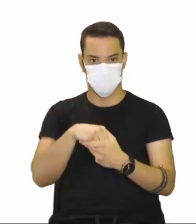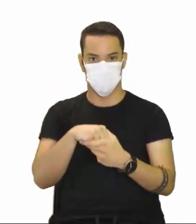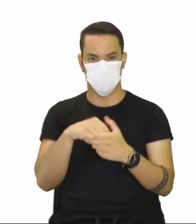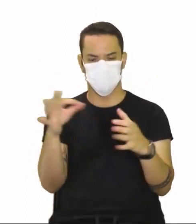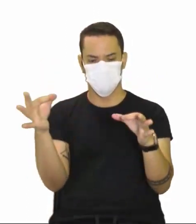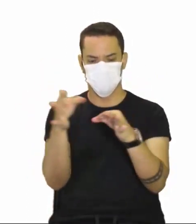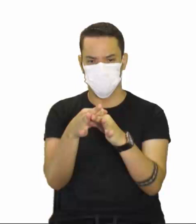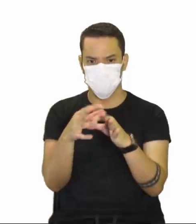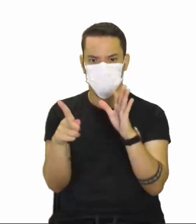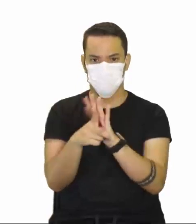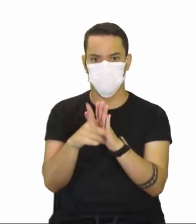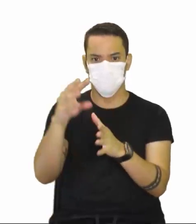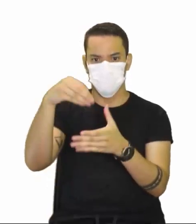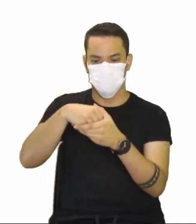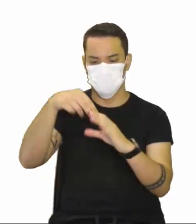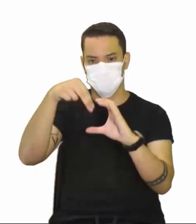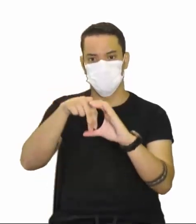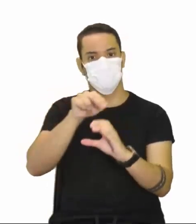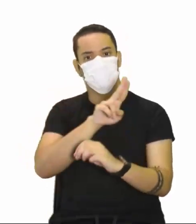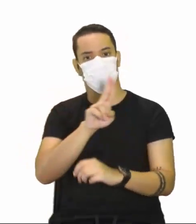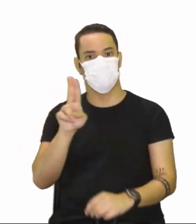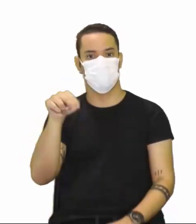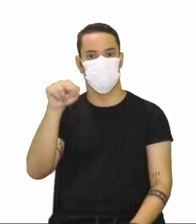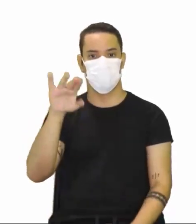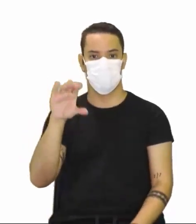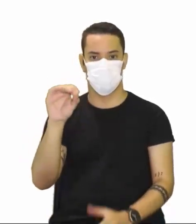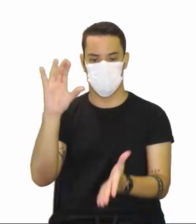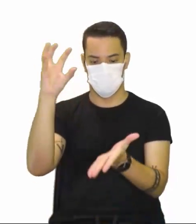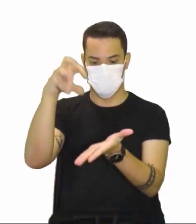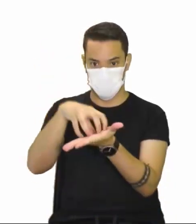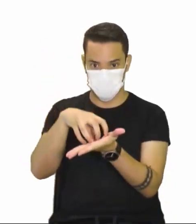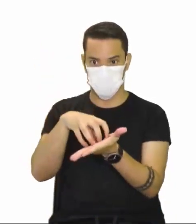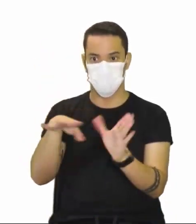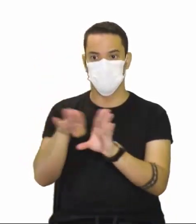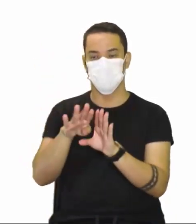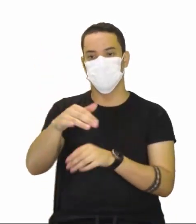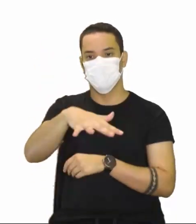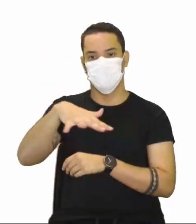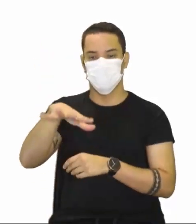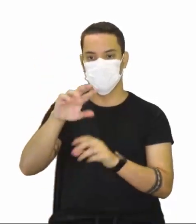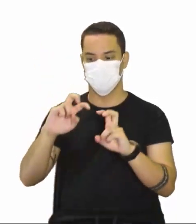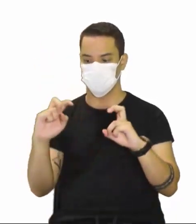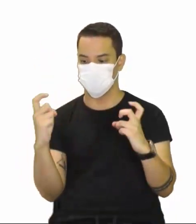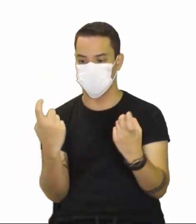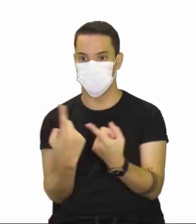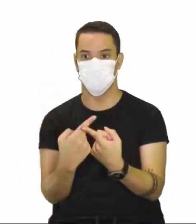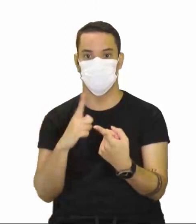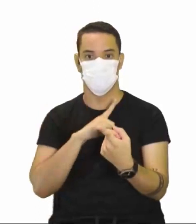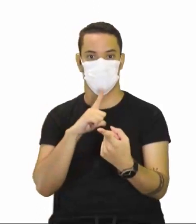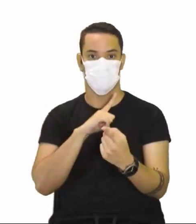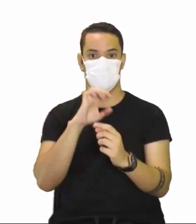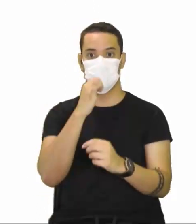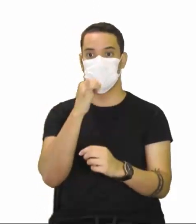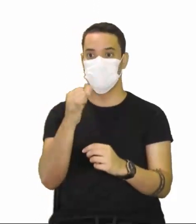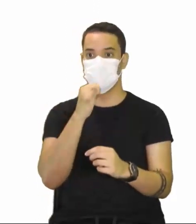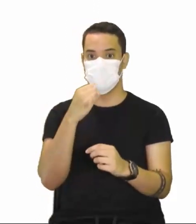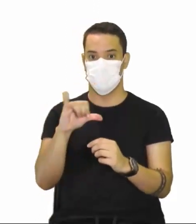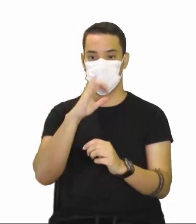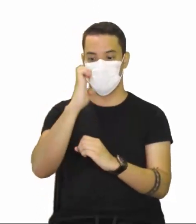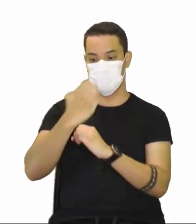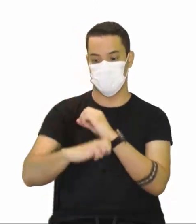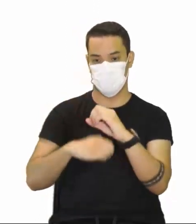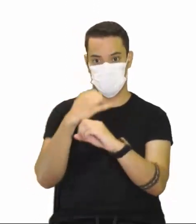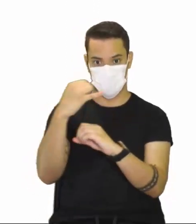em uma pequena região denominada núcleo, e na área ao redor do núcleo estão os elétrons.